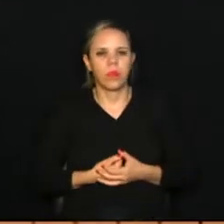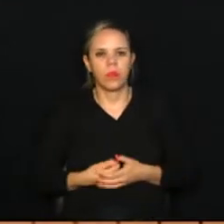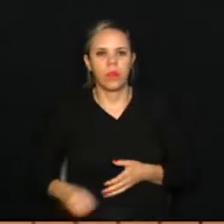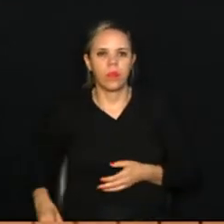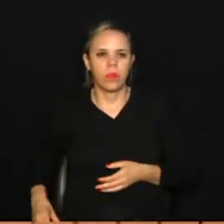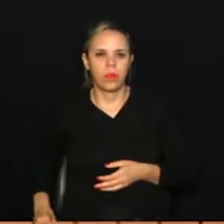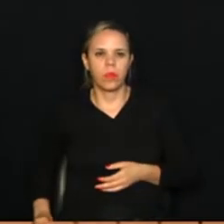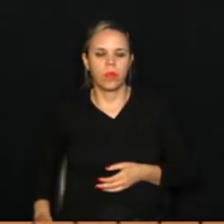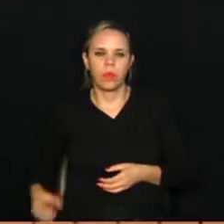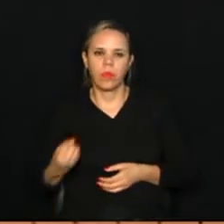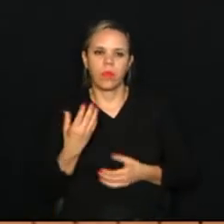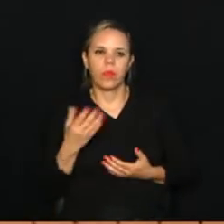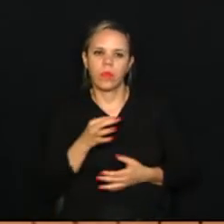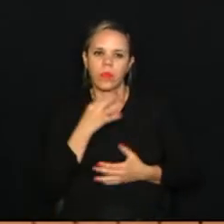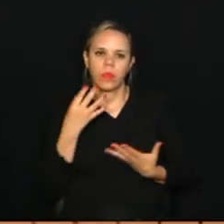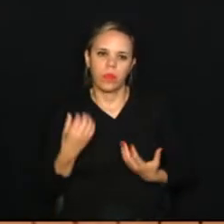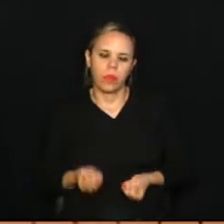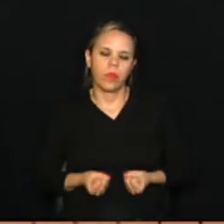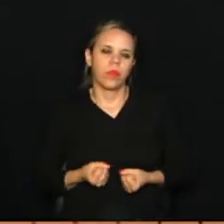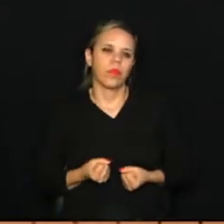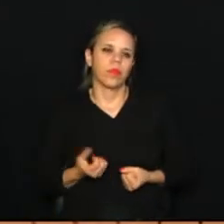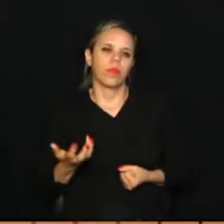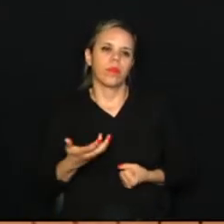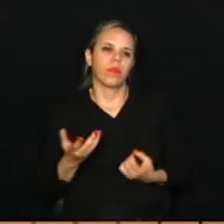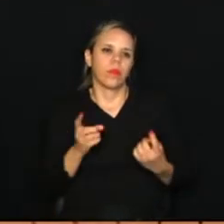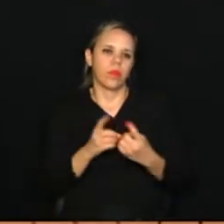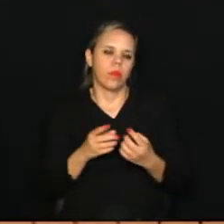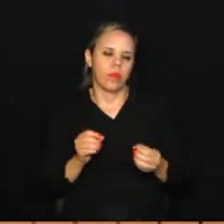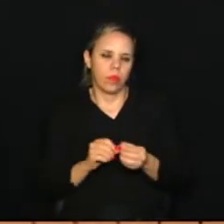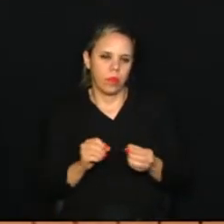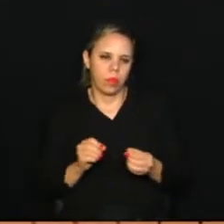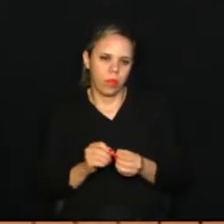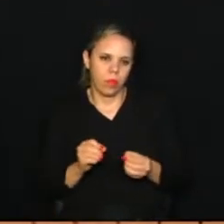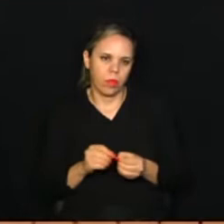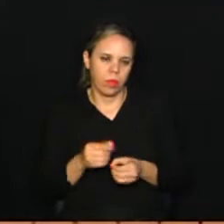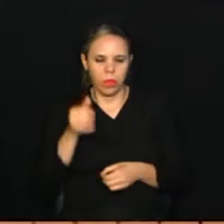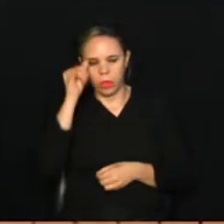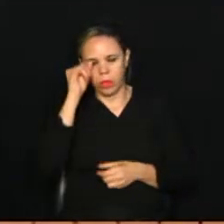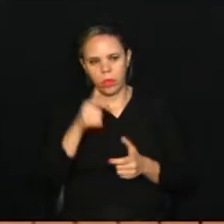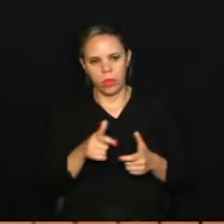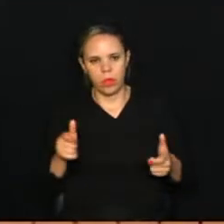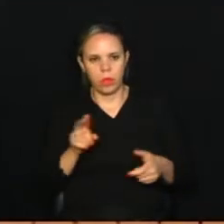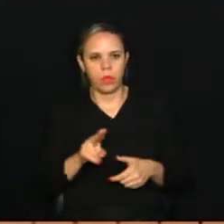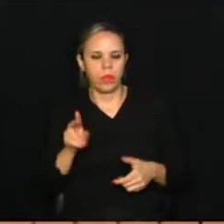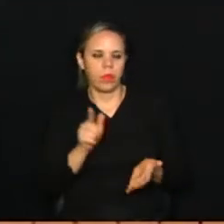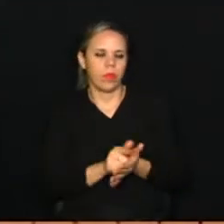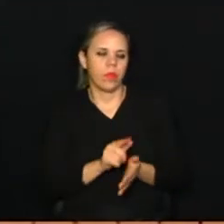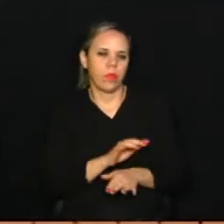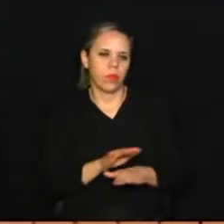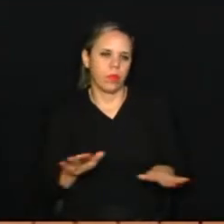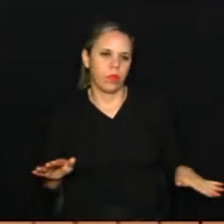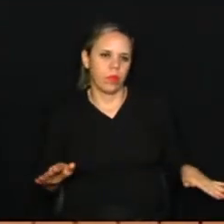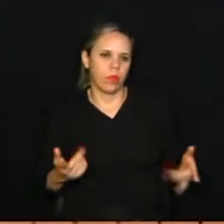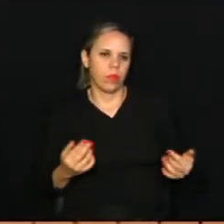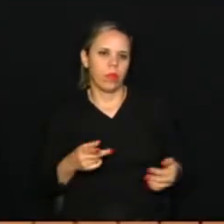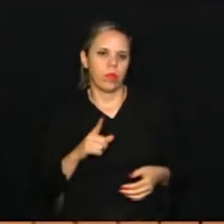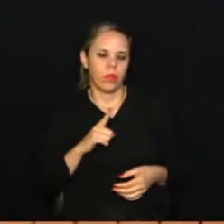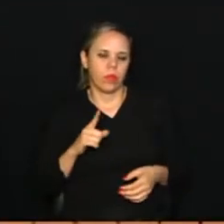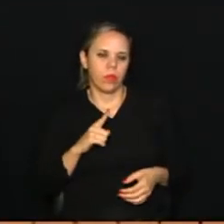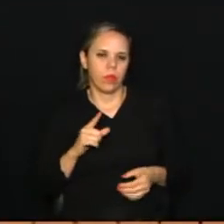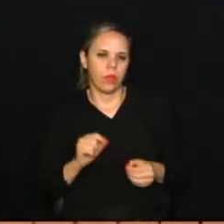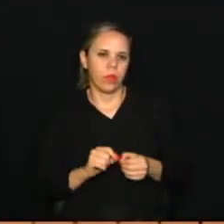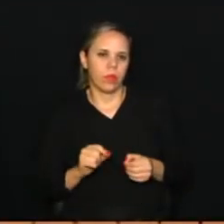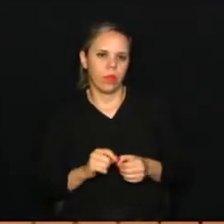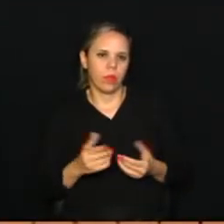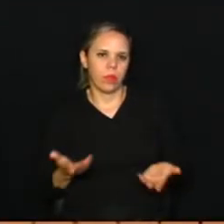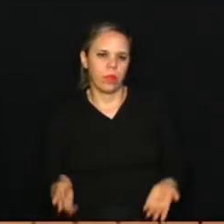muito bem-vindo a gente desburocratizar isso e evitar ao máximo o uso da papel, como já tem sido feito